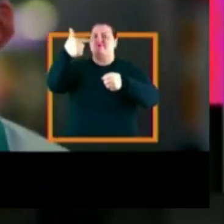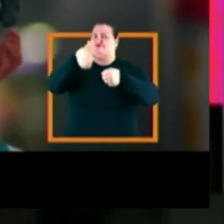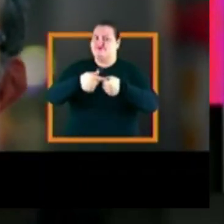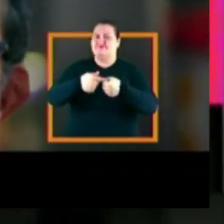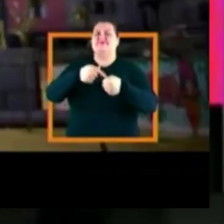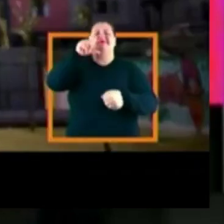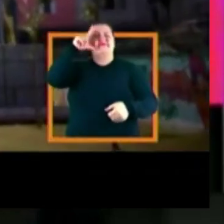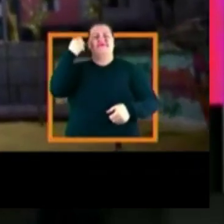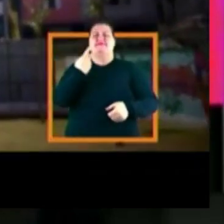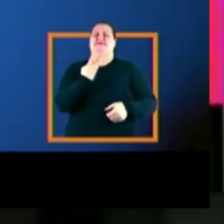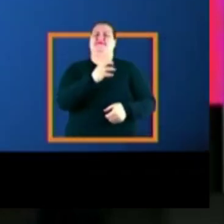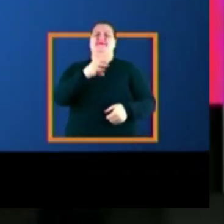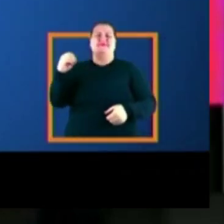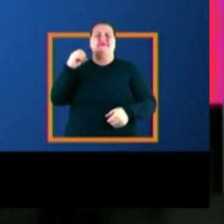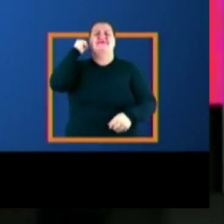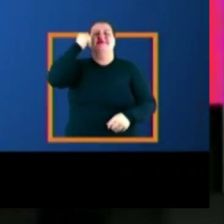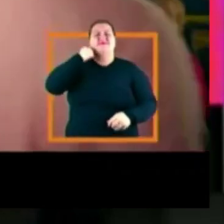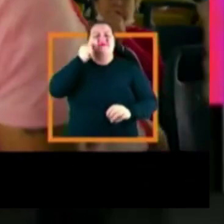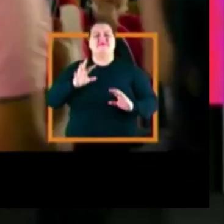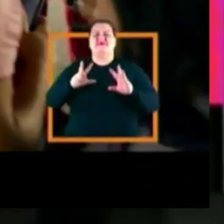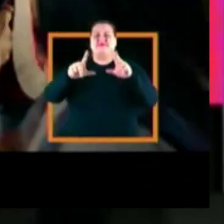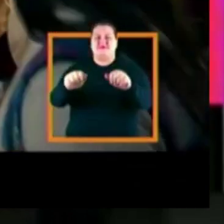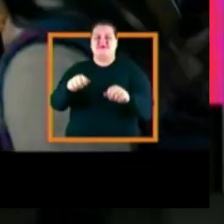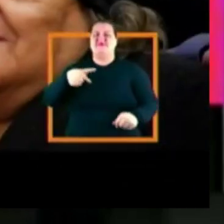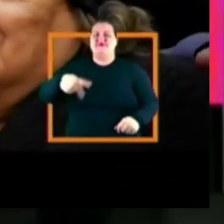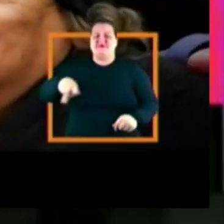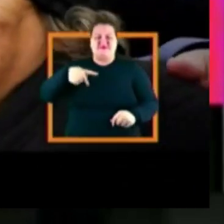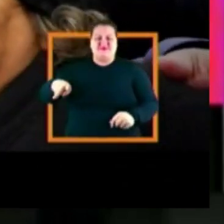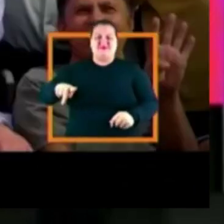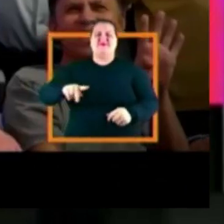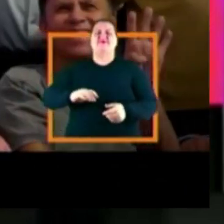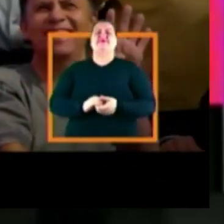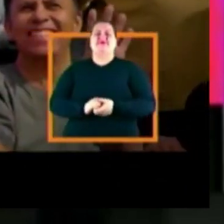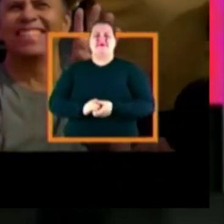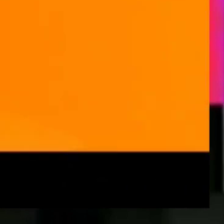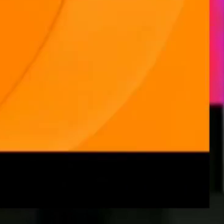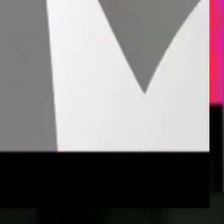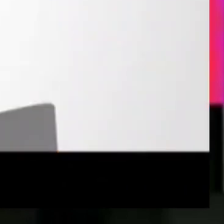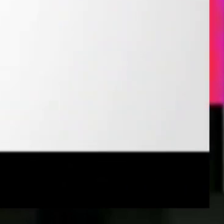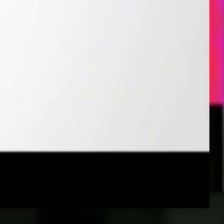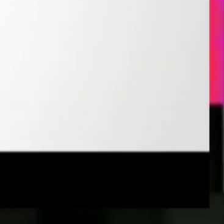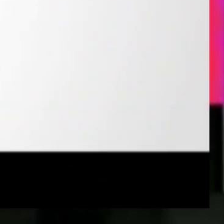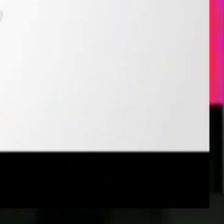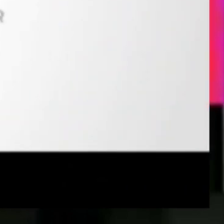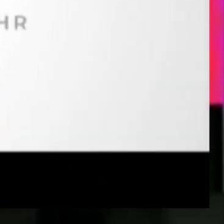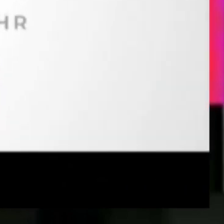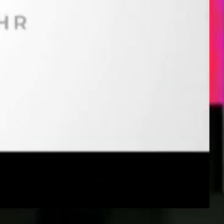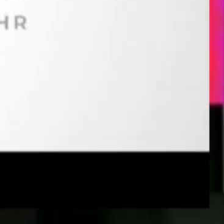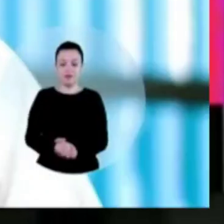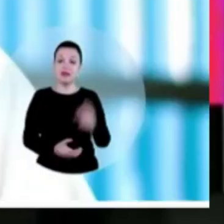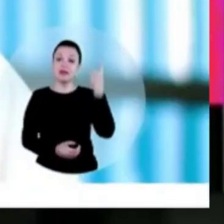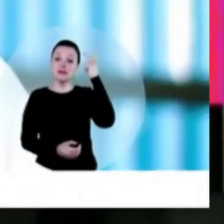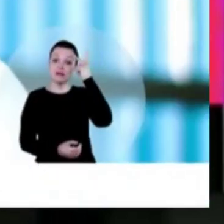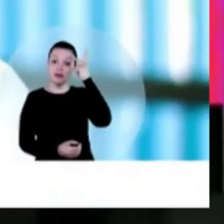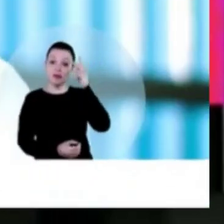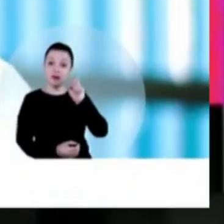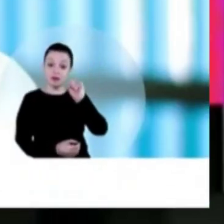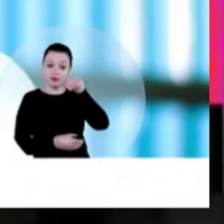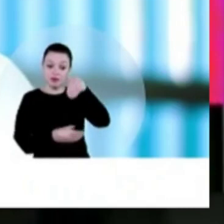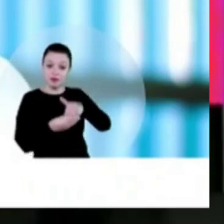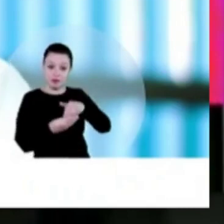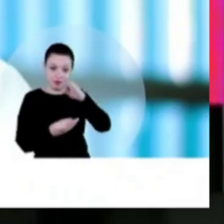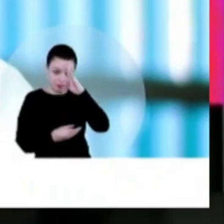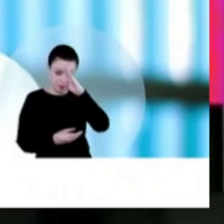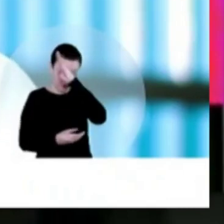professor e da frentista, Márcio França 400. O senador de todos os paulistas de França. Em São Paulo,